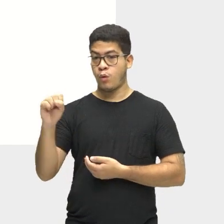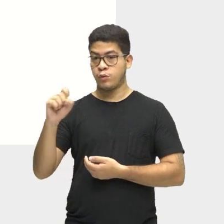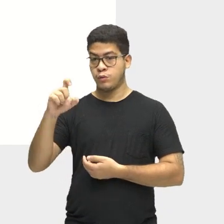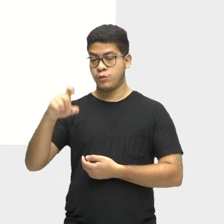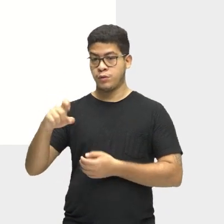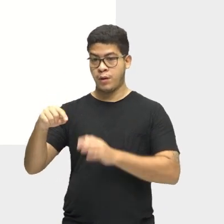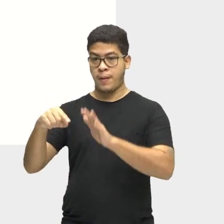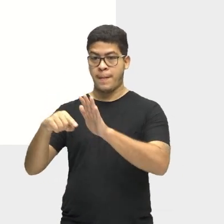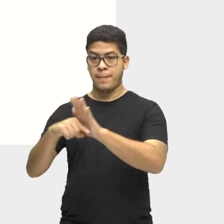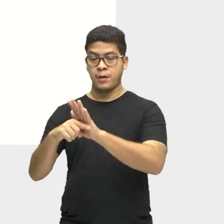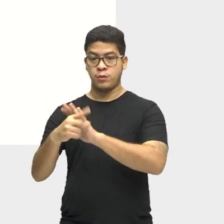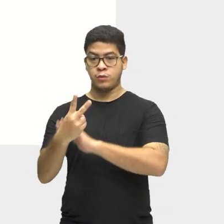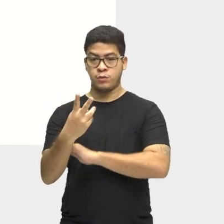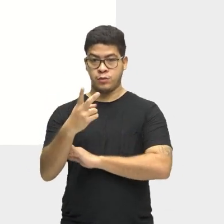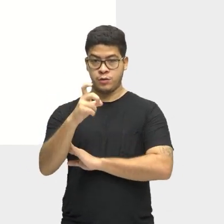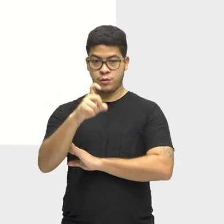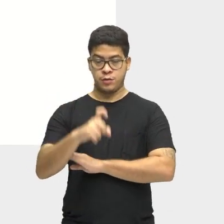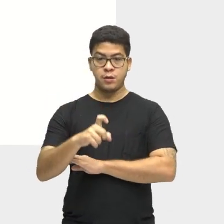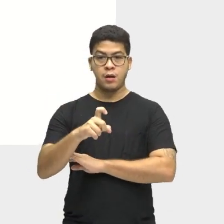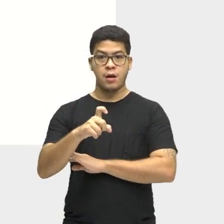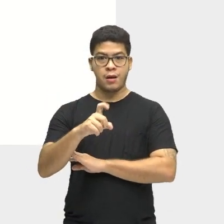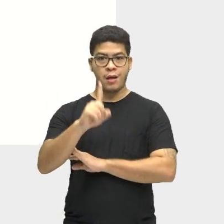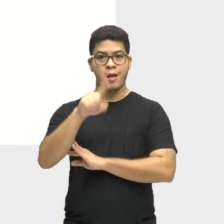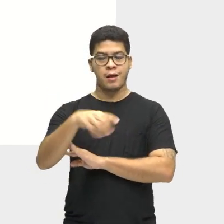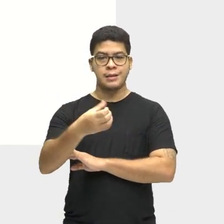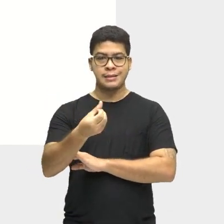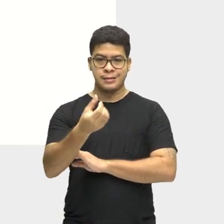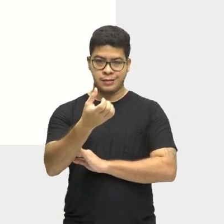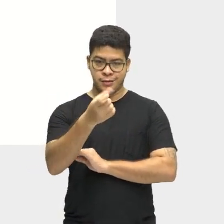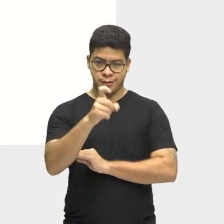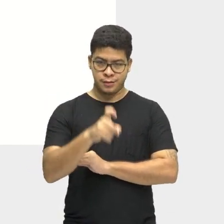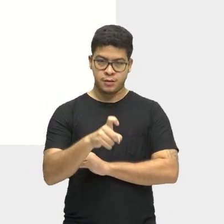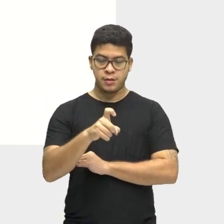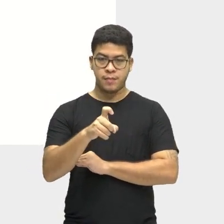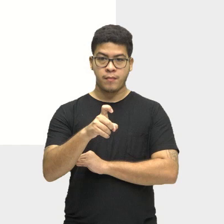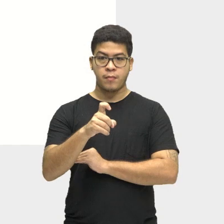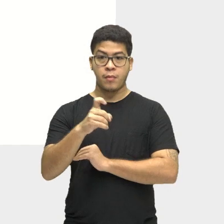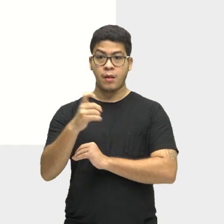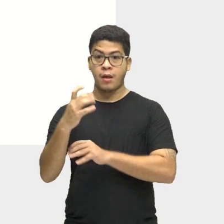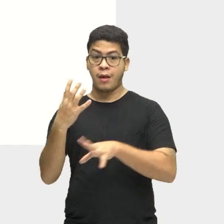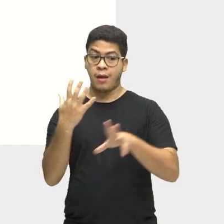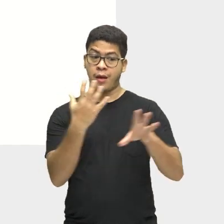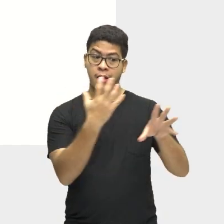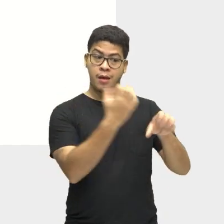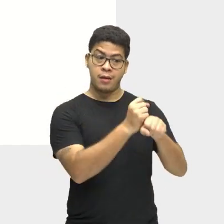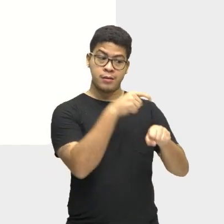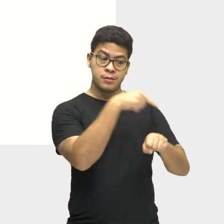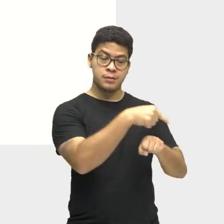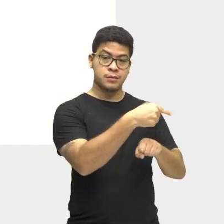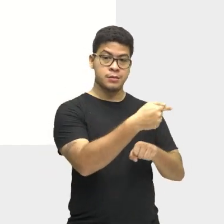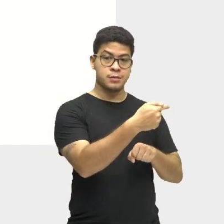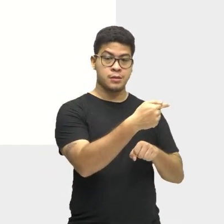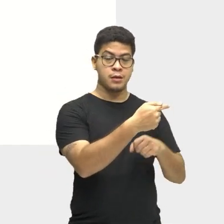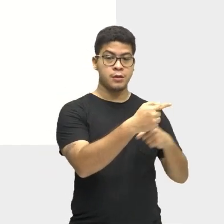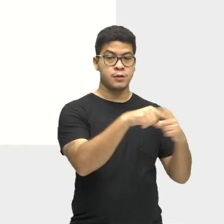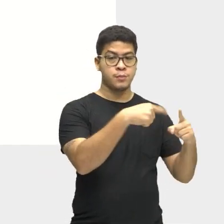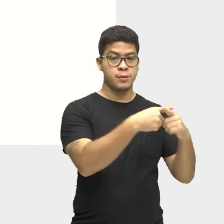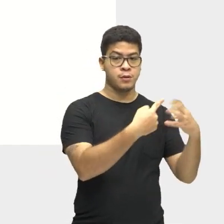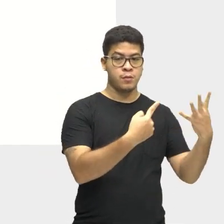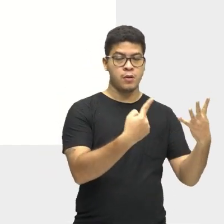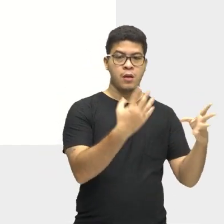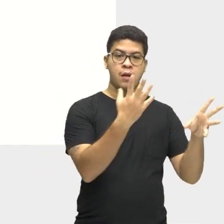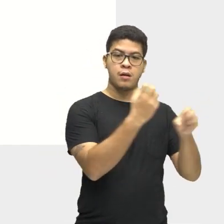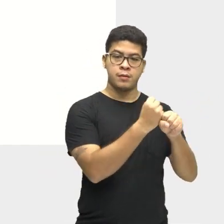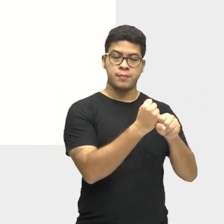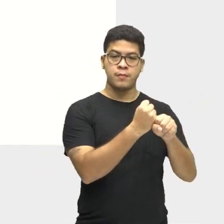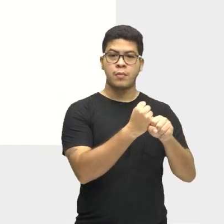2x, 6x. Igual a 11. Vamos isolar agora o valor de x. X é igual